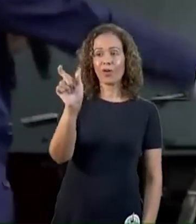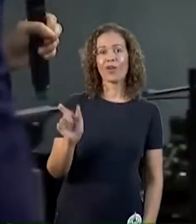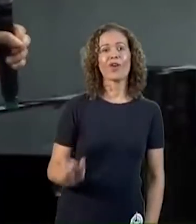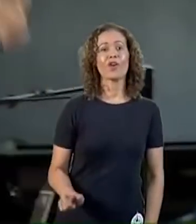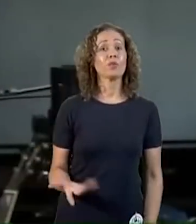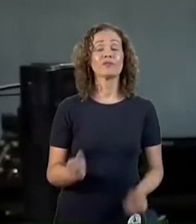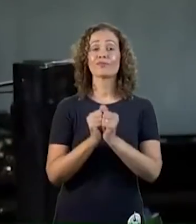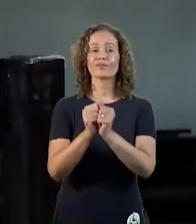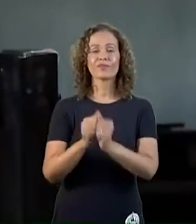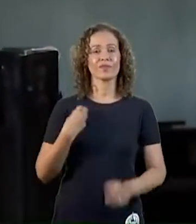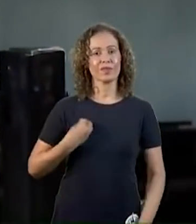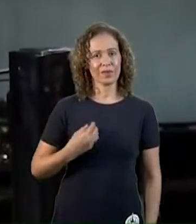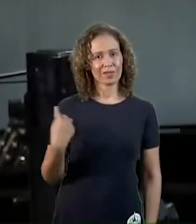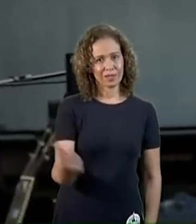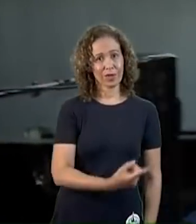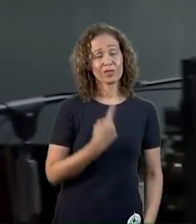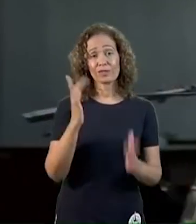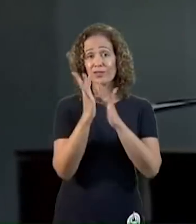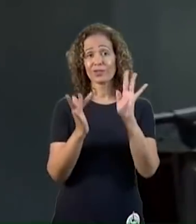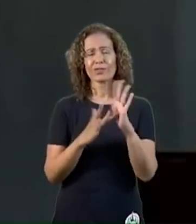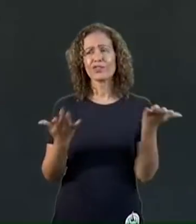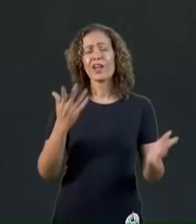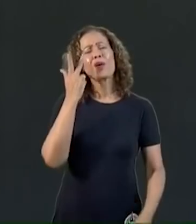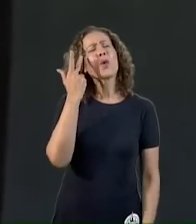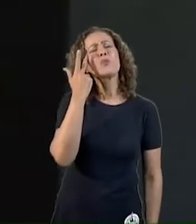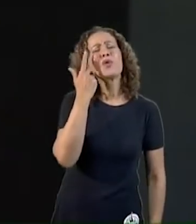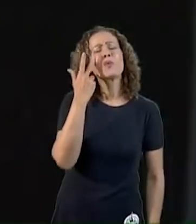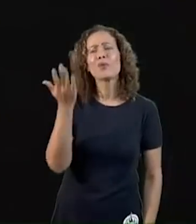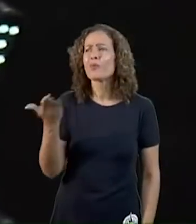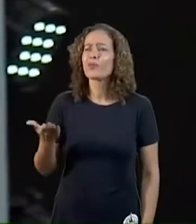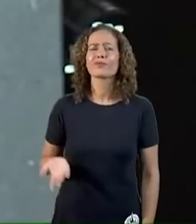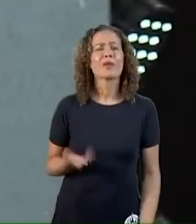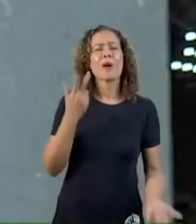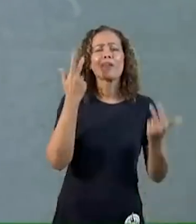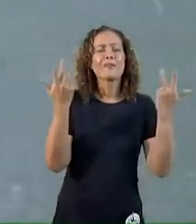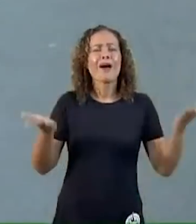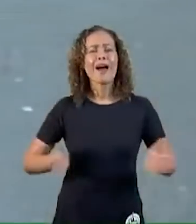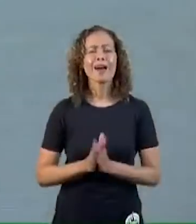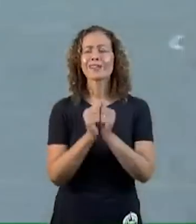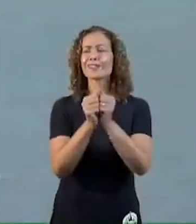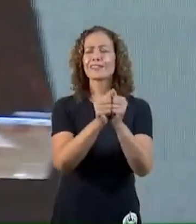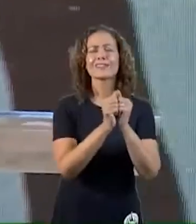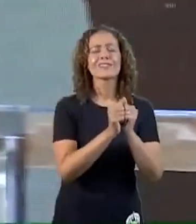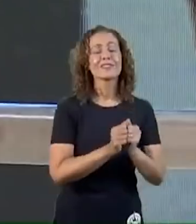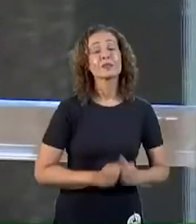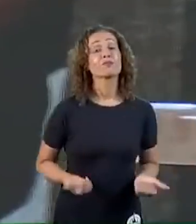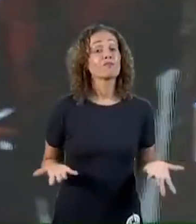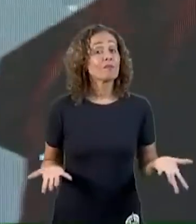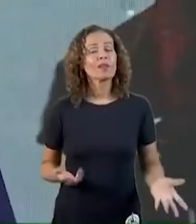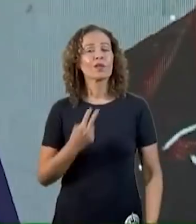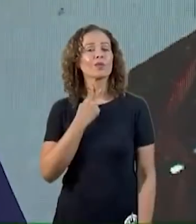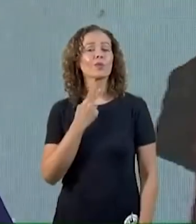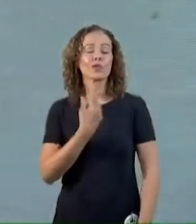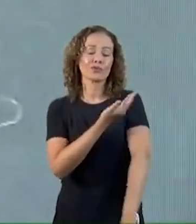Jesus ficou comum. Ah, meu Deus do céu, que ele não fique comum na vida de nenhum de nós. Que Jesus nunca fique comum na vida de